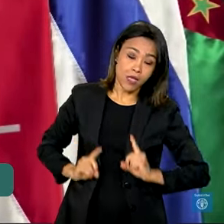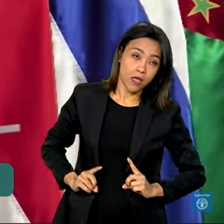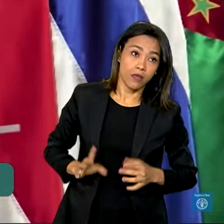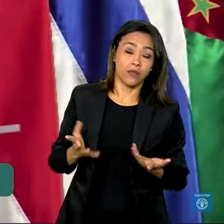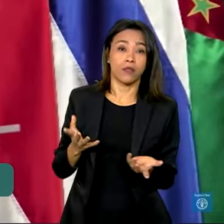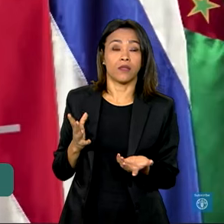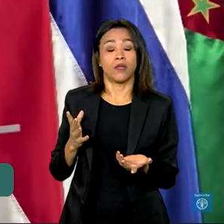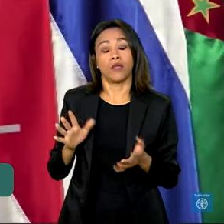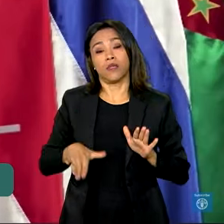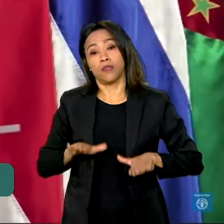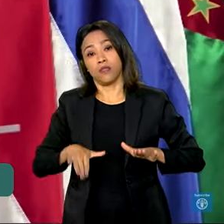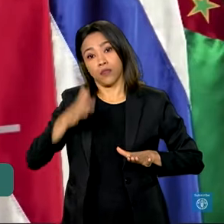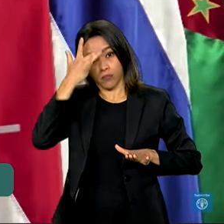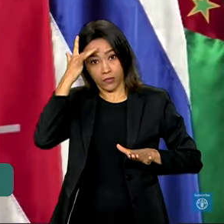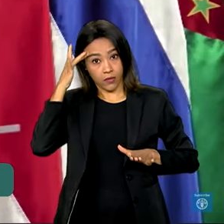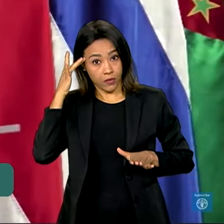pessoa